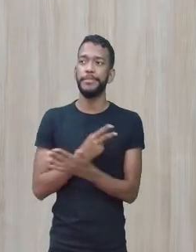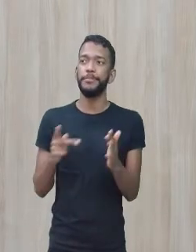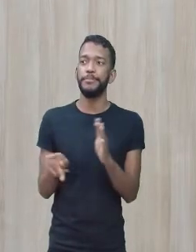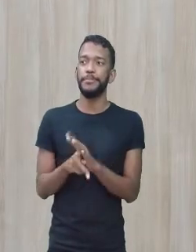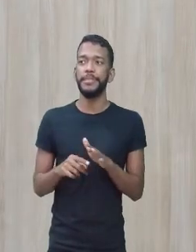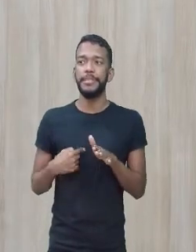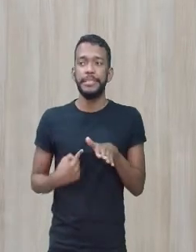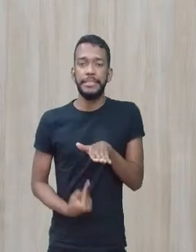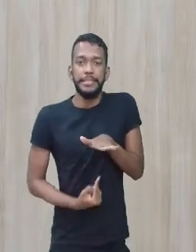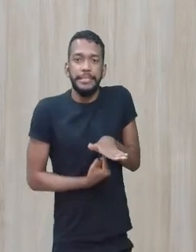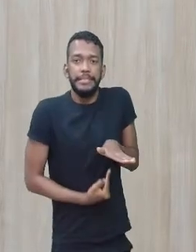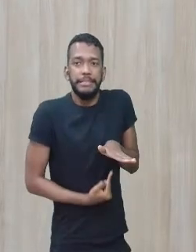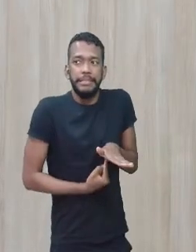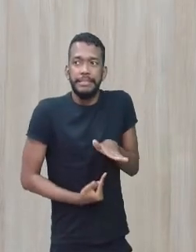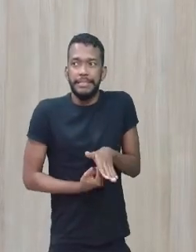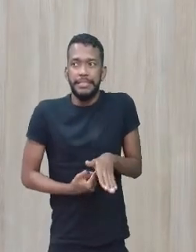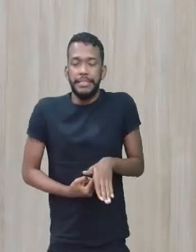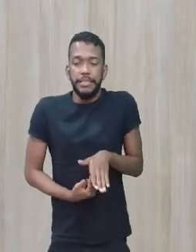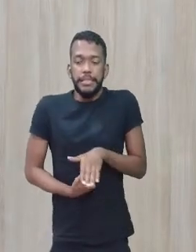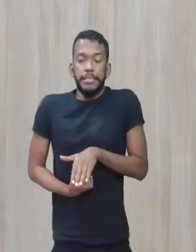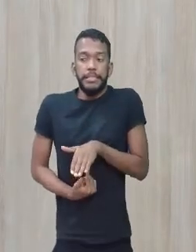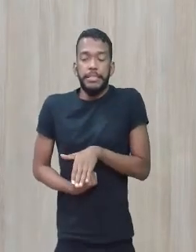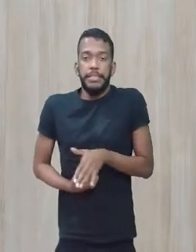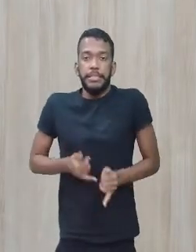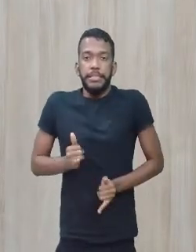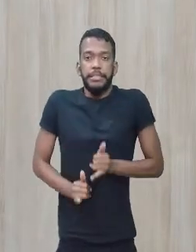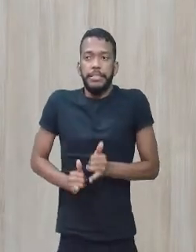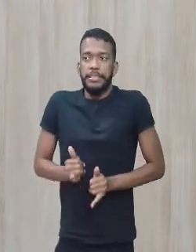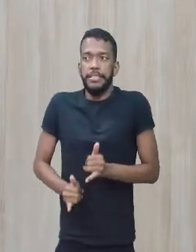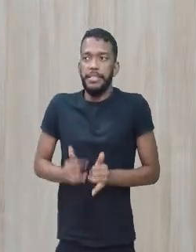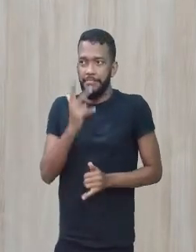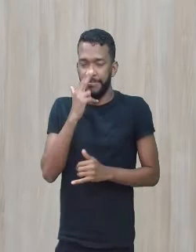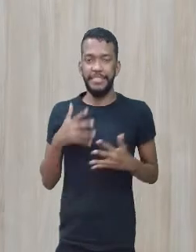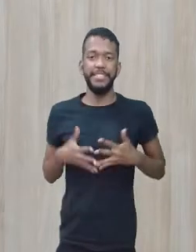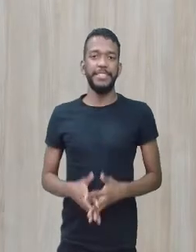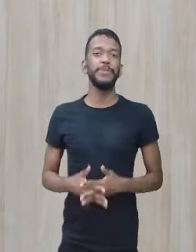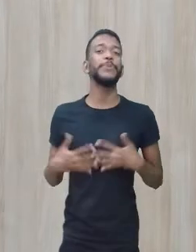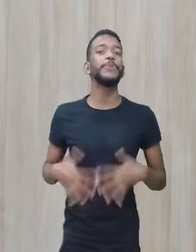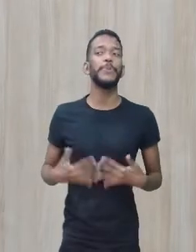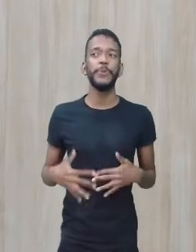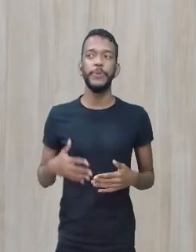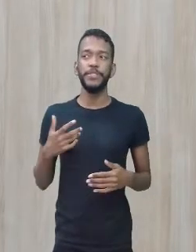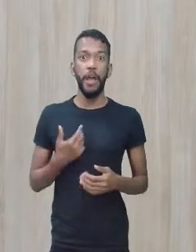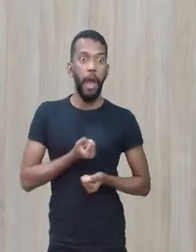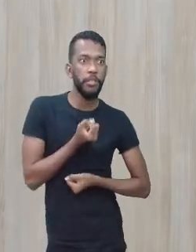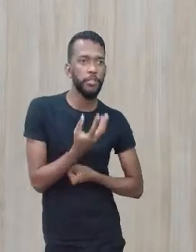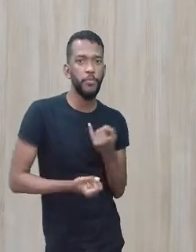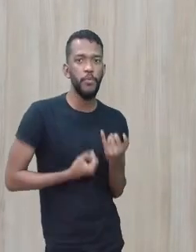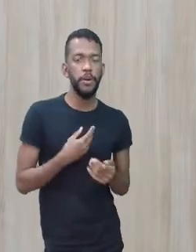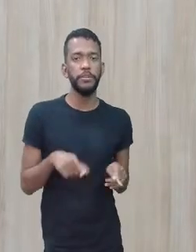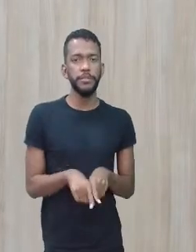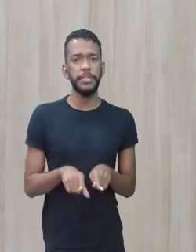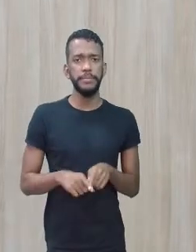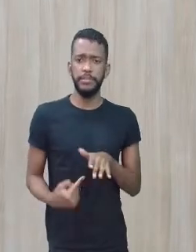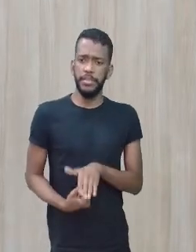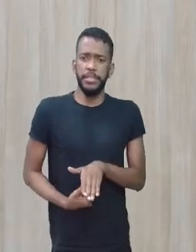prego furando, eu imagino que é algo assim complicado, né? Você está atuando ali com algo lhe incomodando, né?